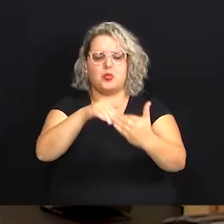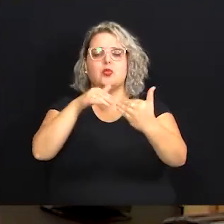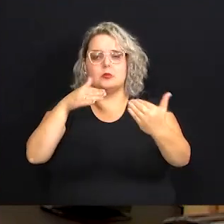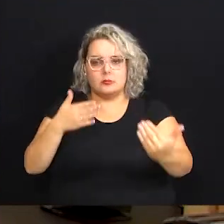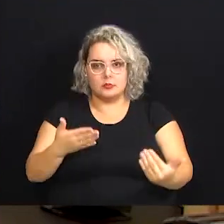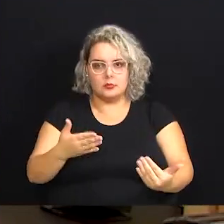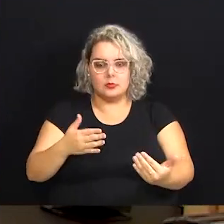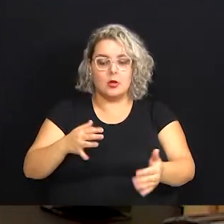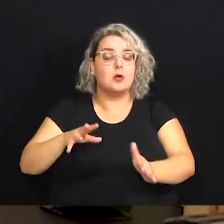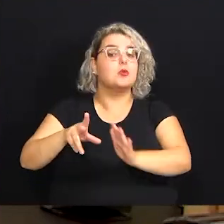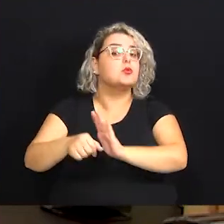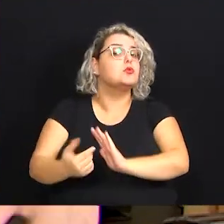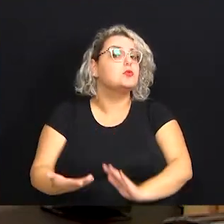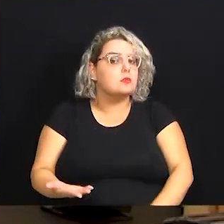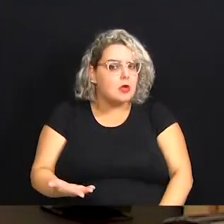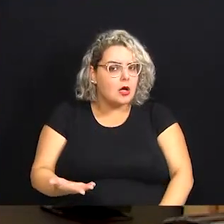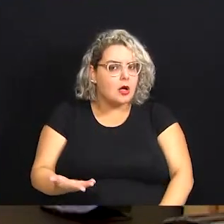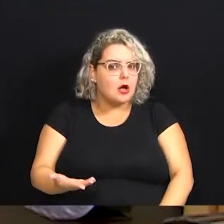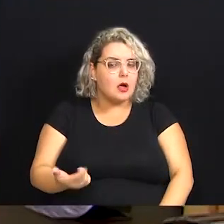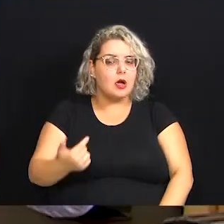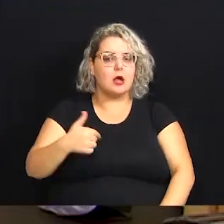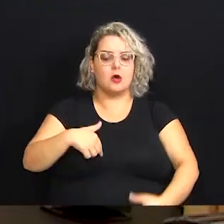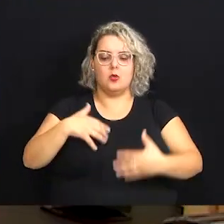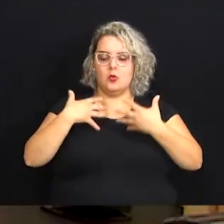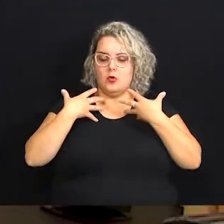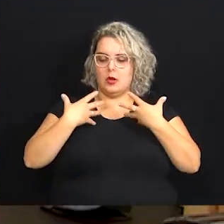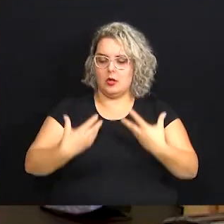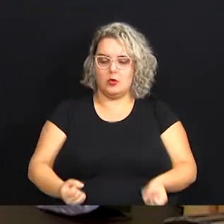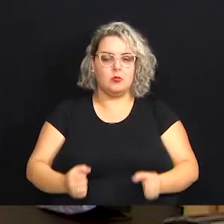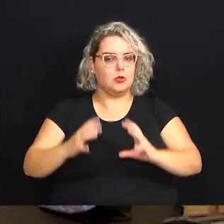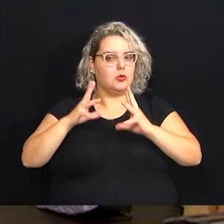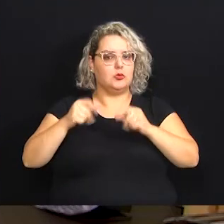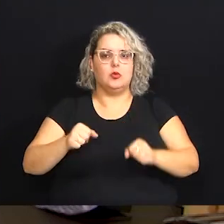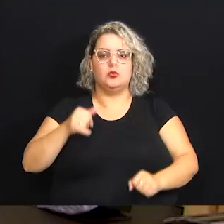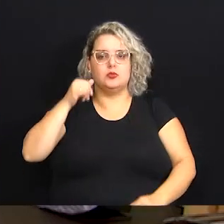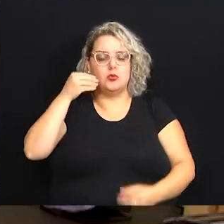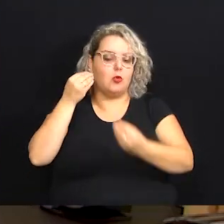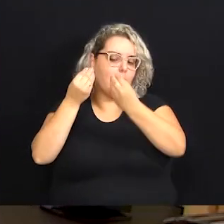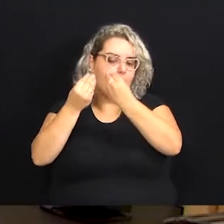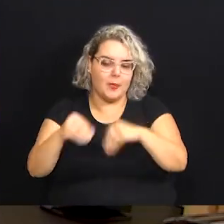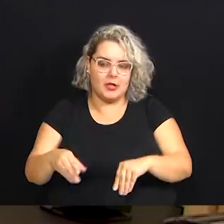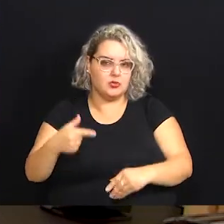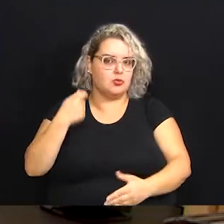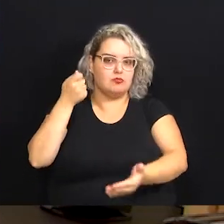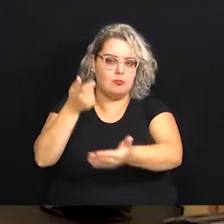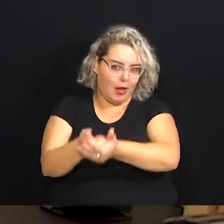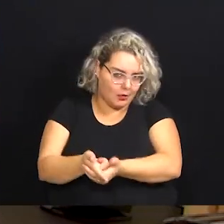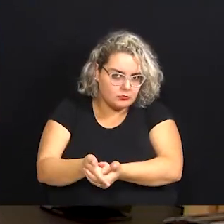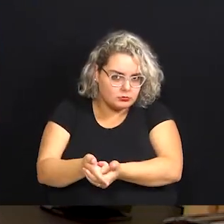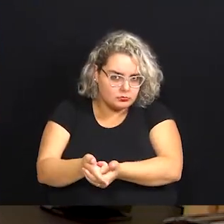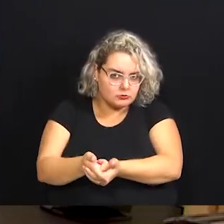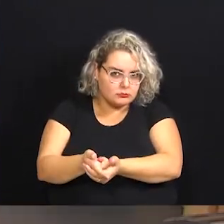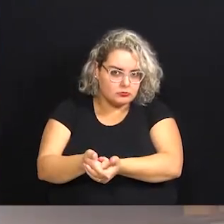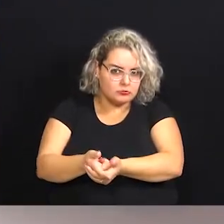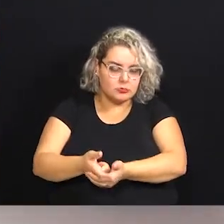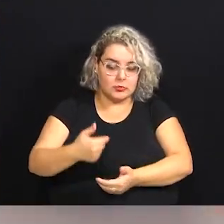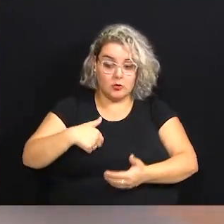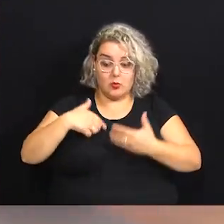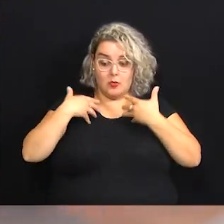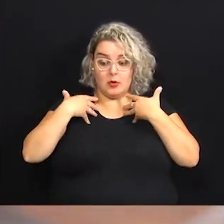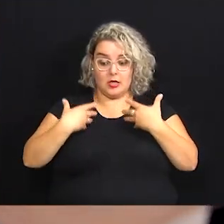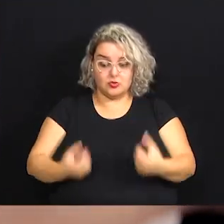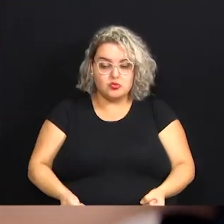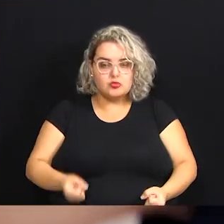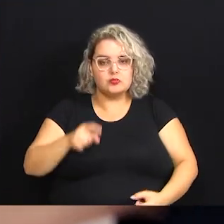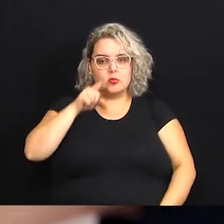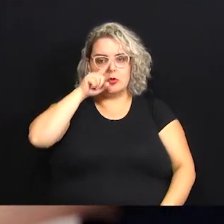bater o carro, se roubarem o meu carro, eu assumo completamente o prejuízo. Então, eu assumo o